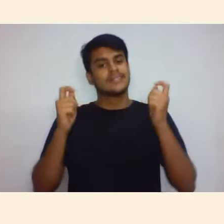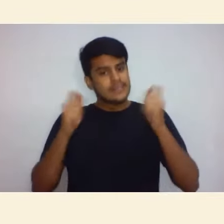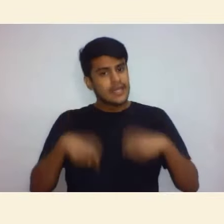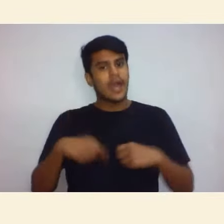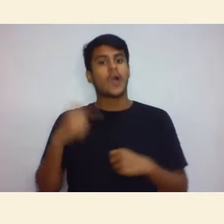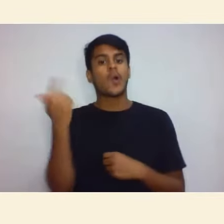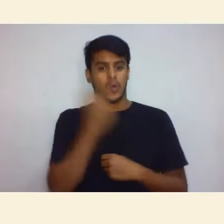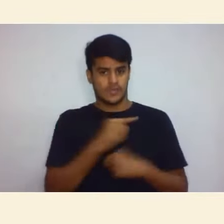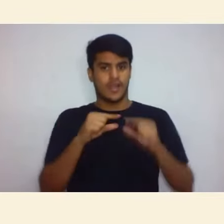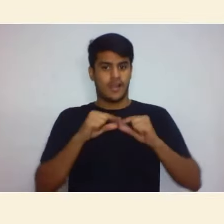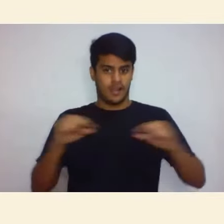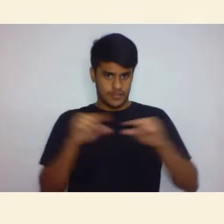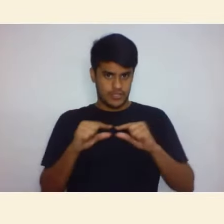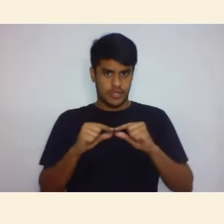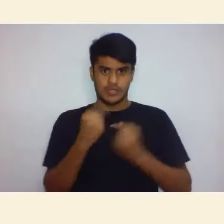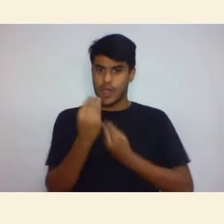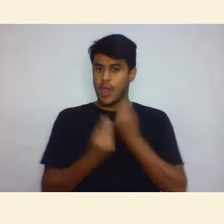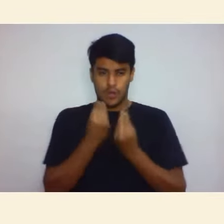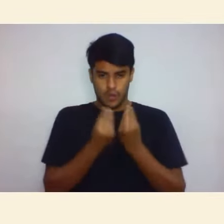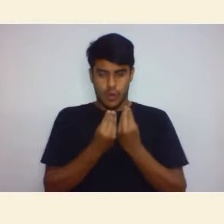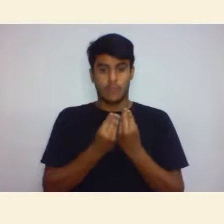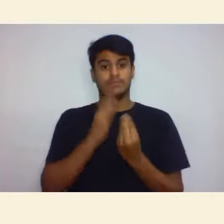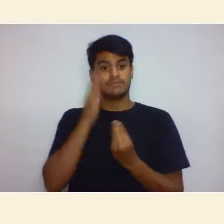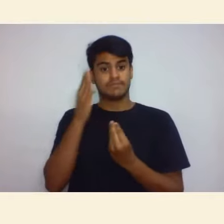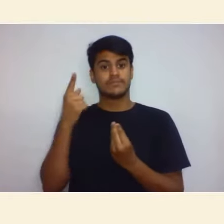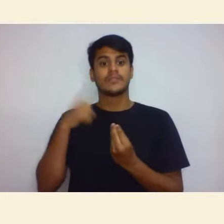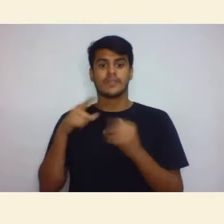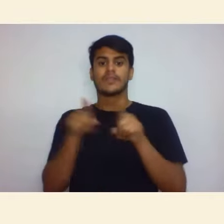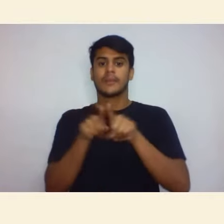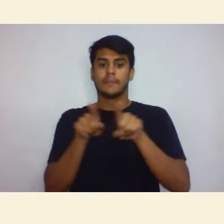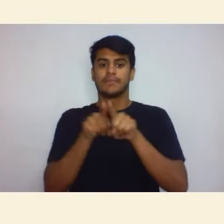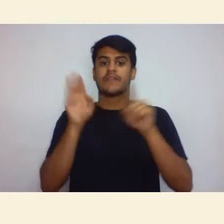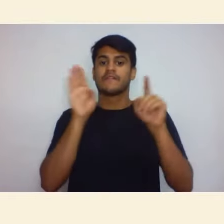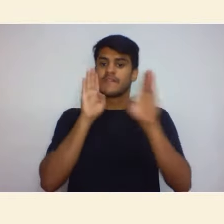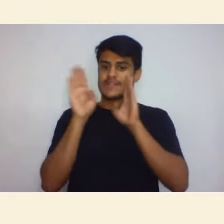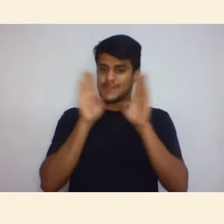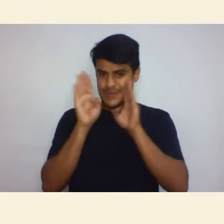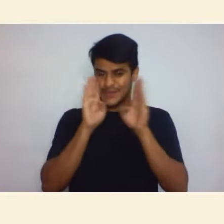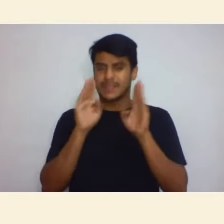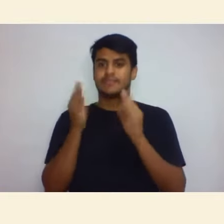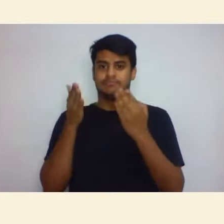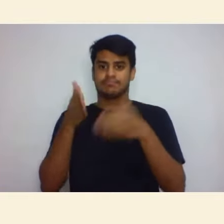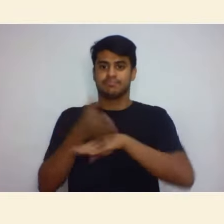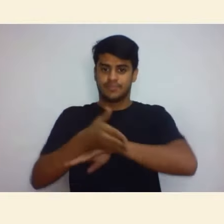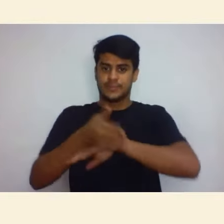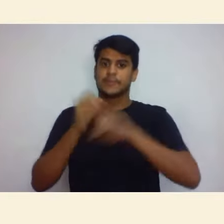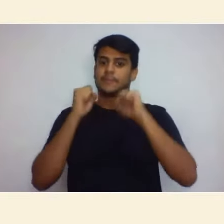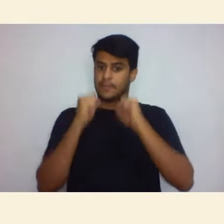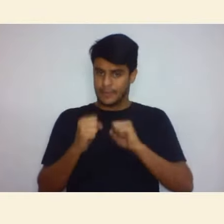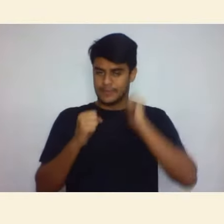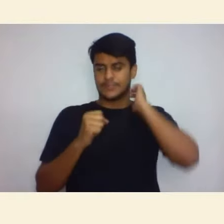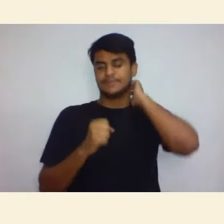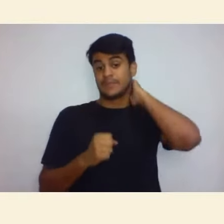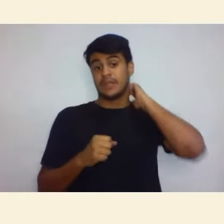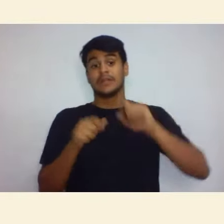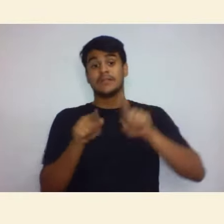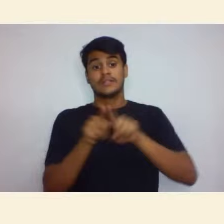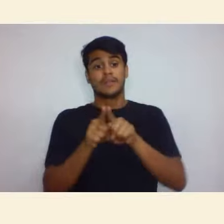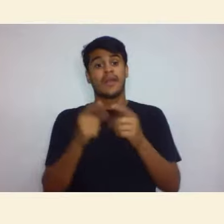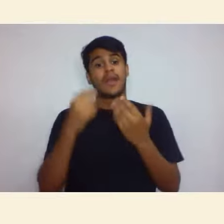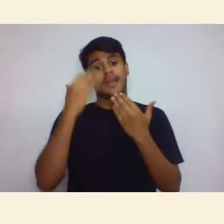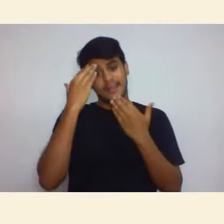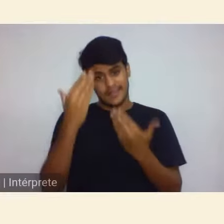link para acessar esse material pode ser acessado também nesses quatro canais. Além de agradecer os